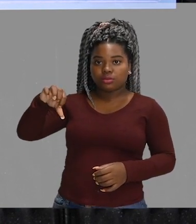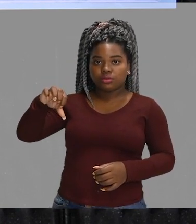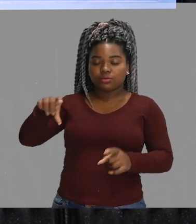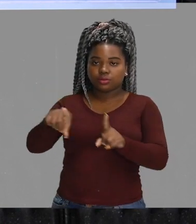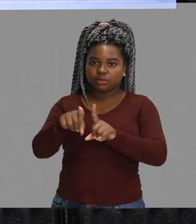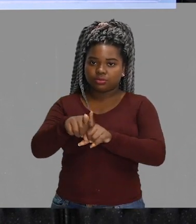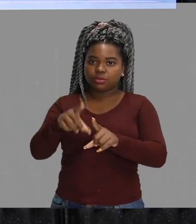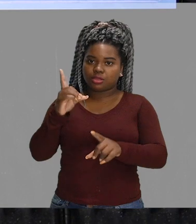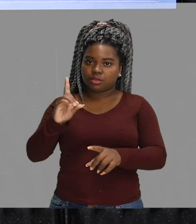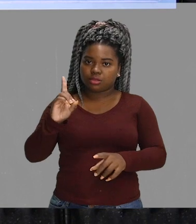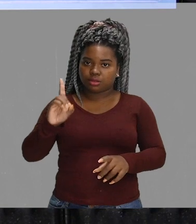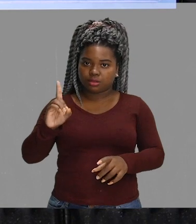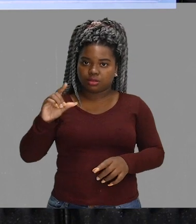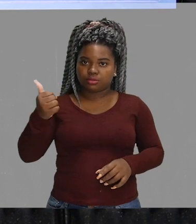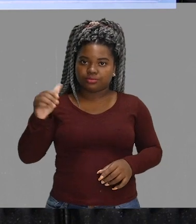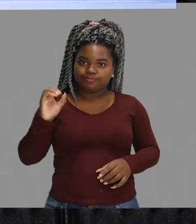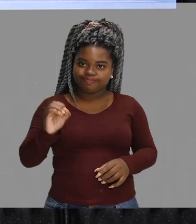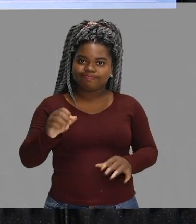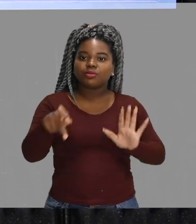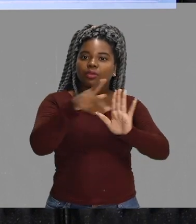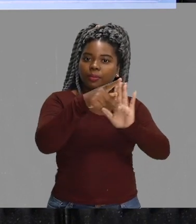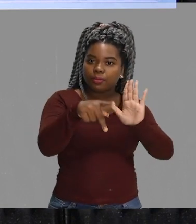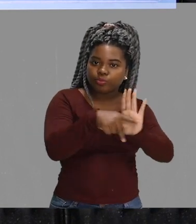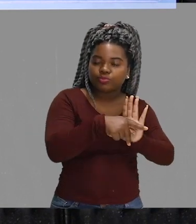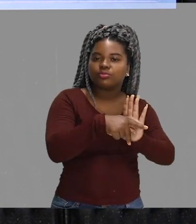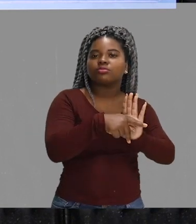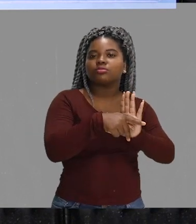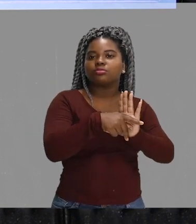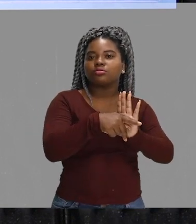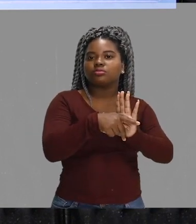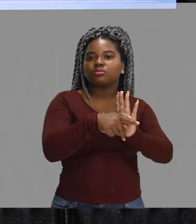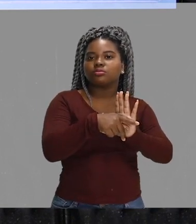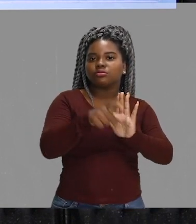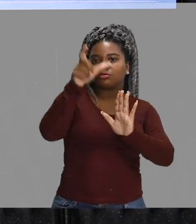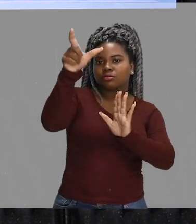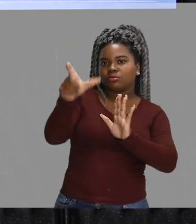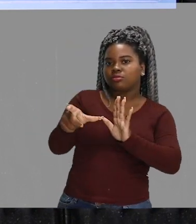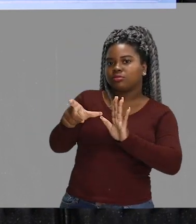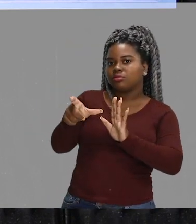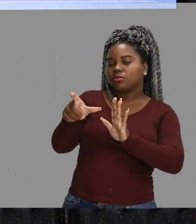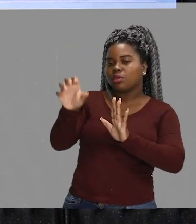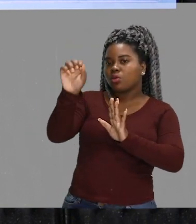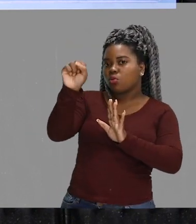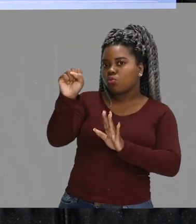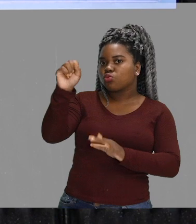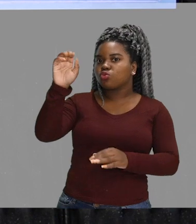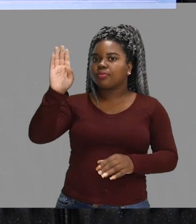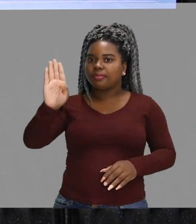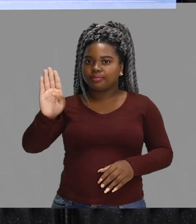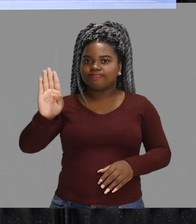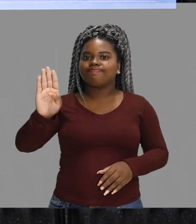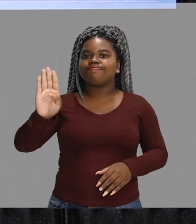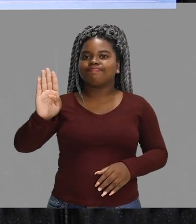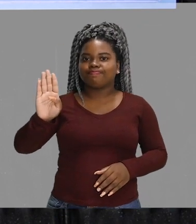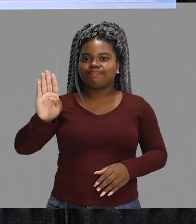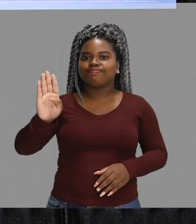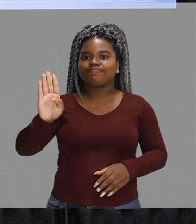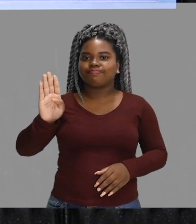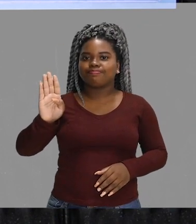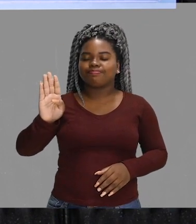aqui está toda a sua distribuição eletrônica. Toda a sua distribuição eletrônica. Tudo